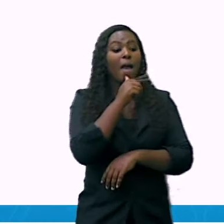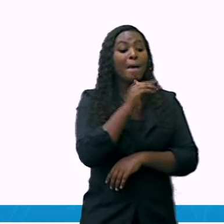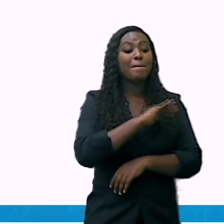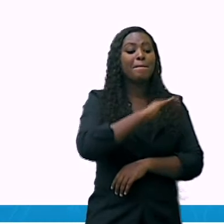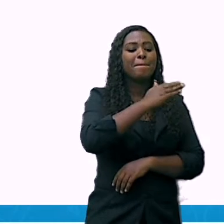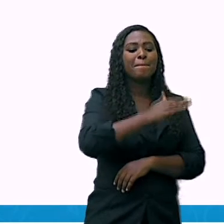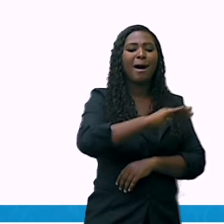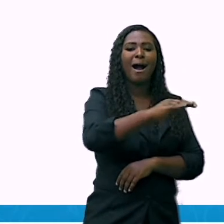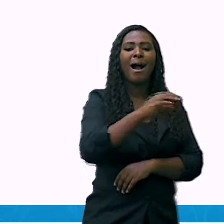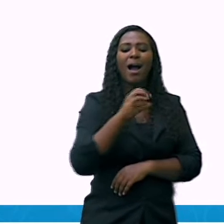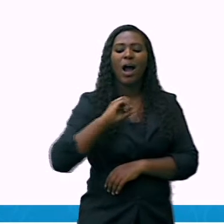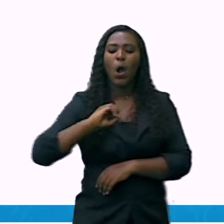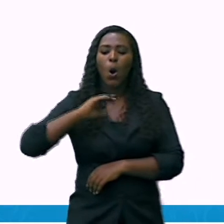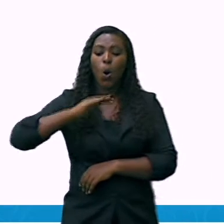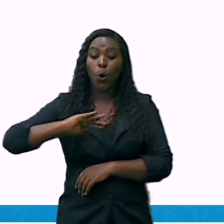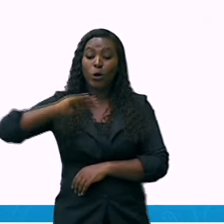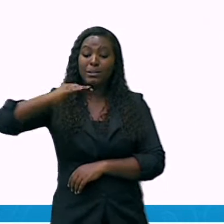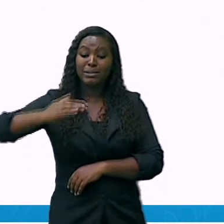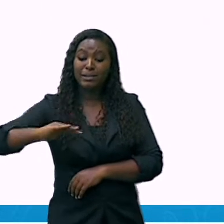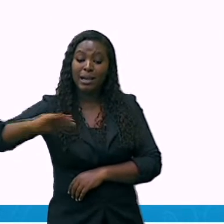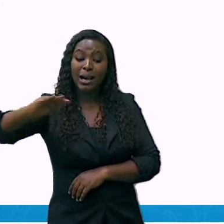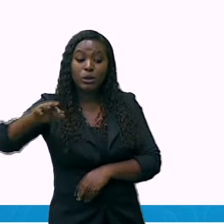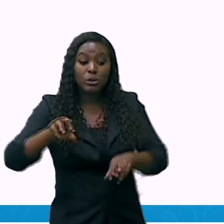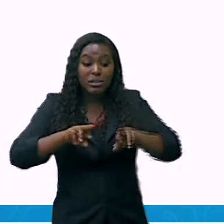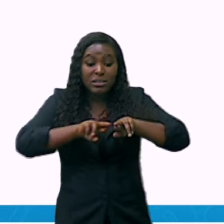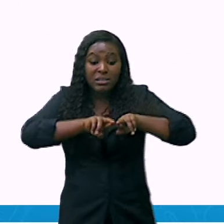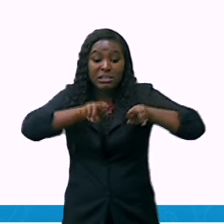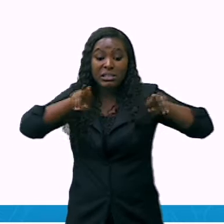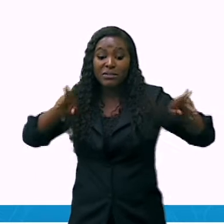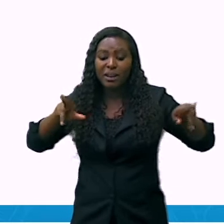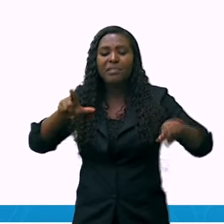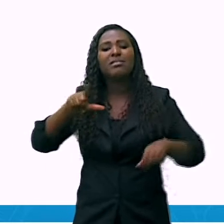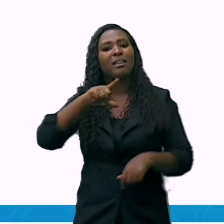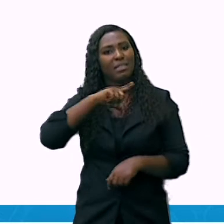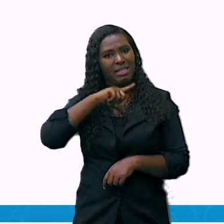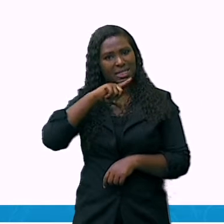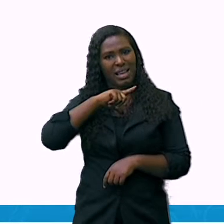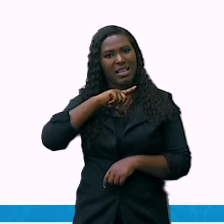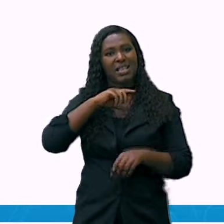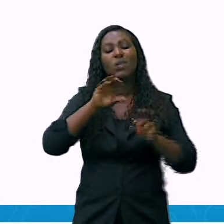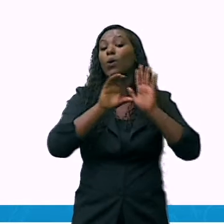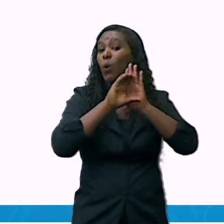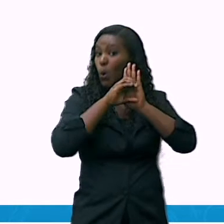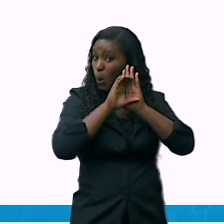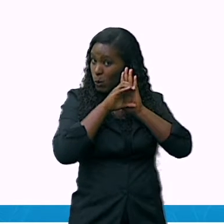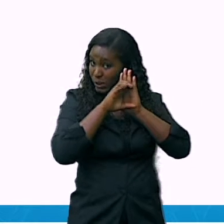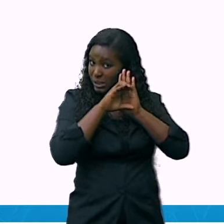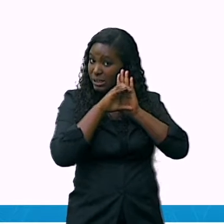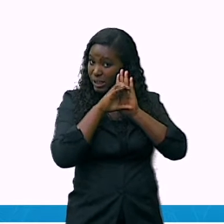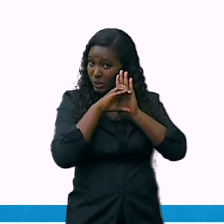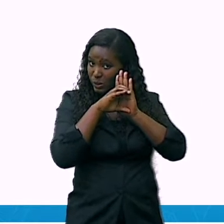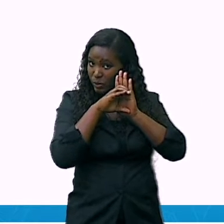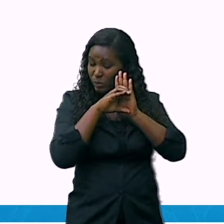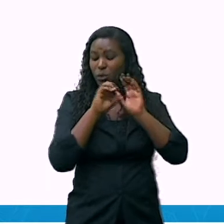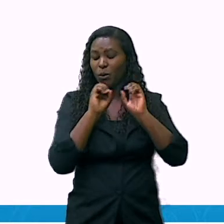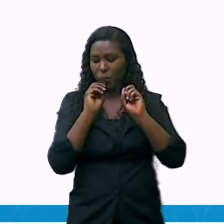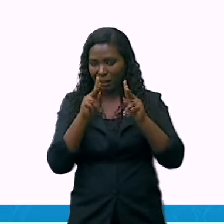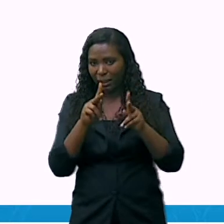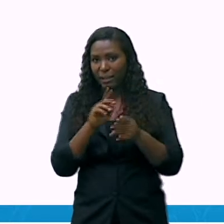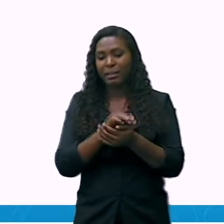irá perceber que existem diferenças entre os conceitos, assim como